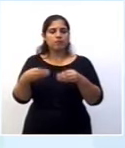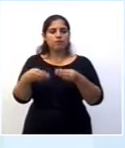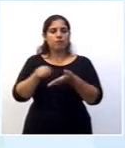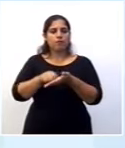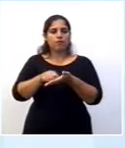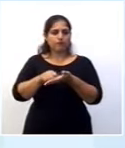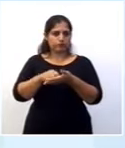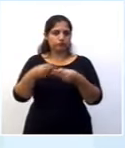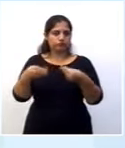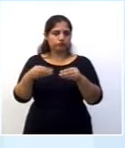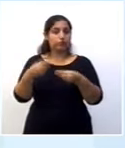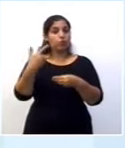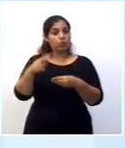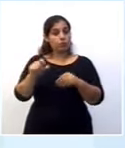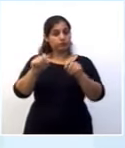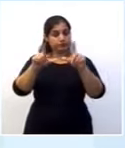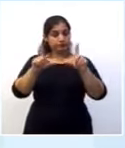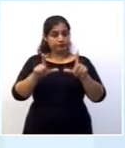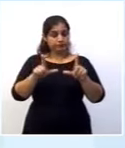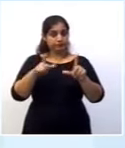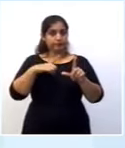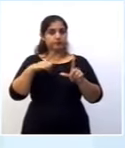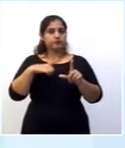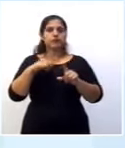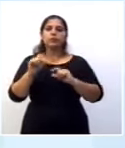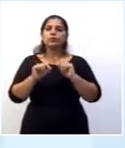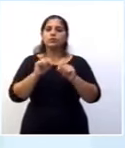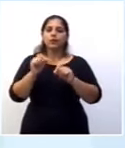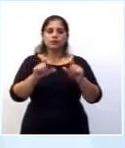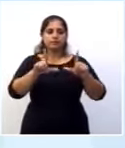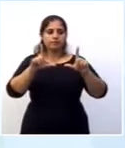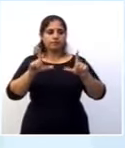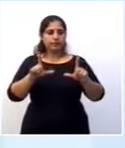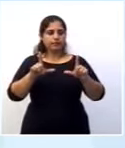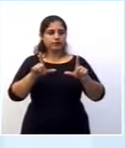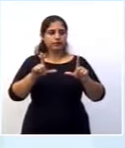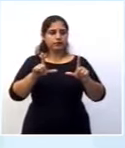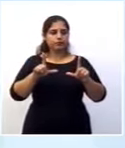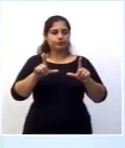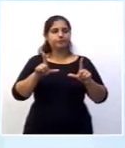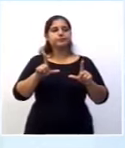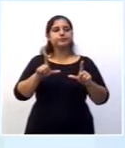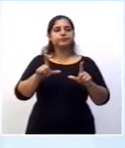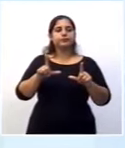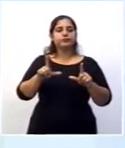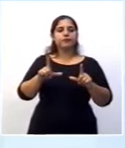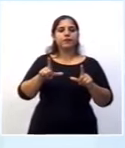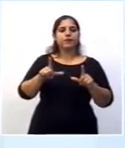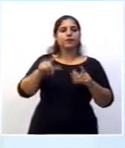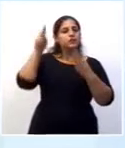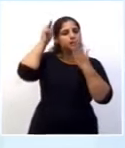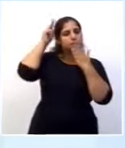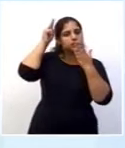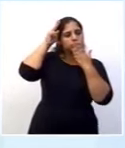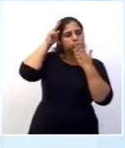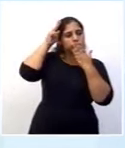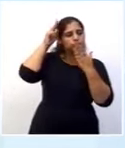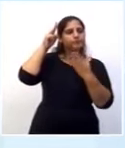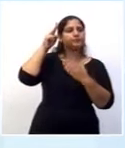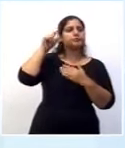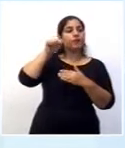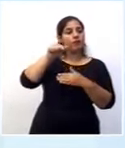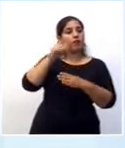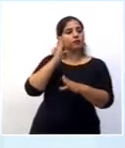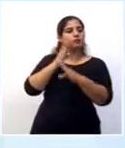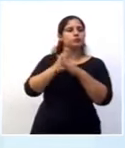Então, no nosso próximo slide, nós temos aí uma imagem do índio Cambeba, né? Que ele é